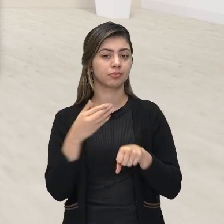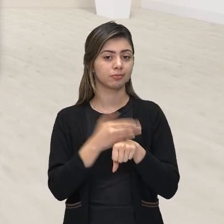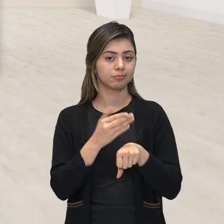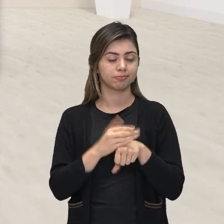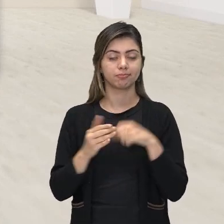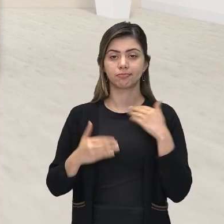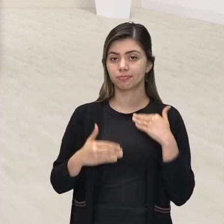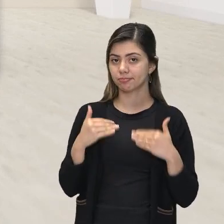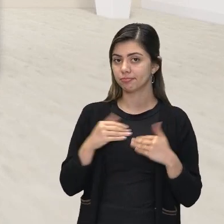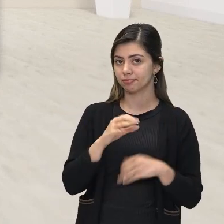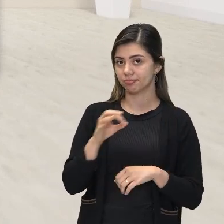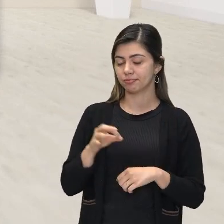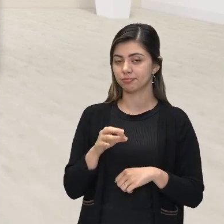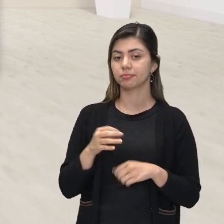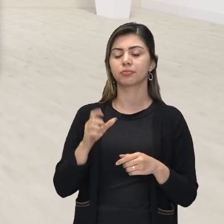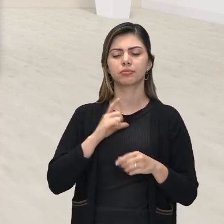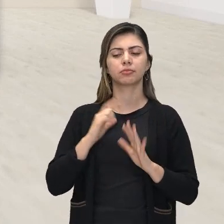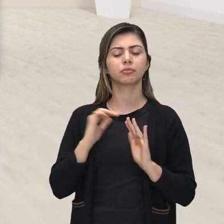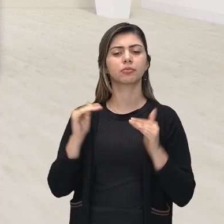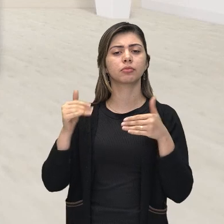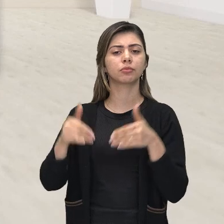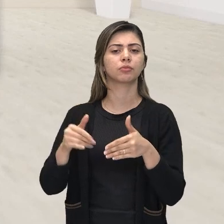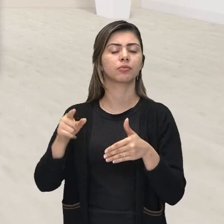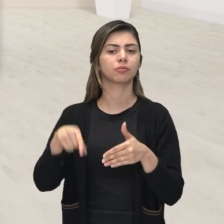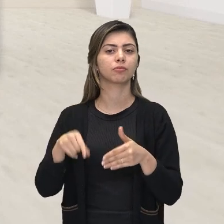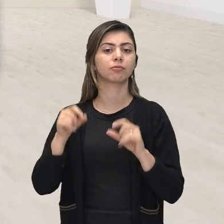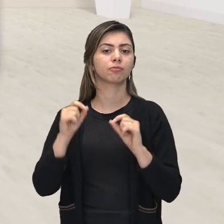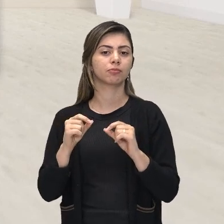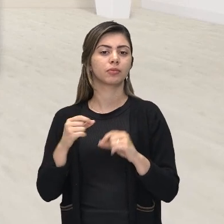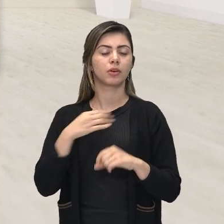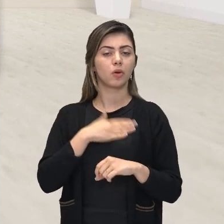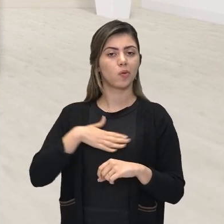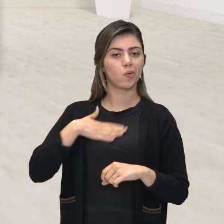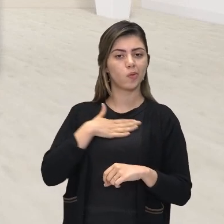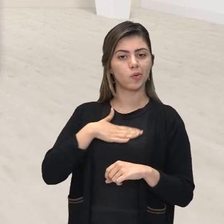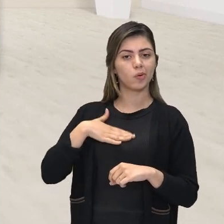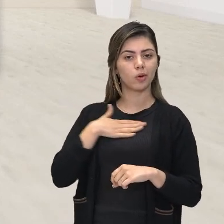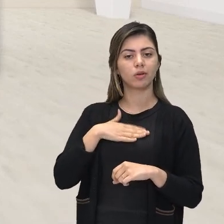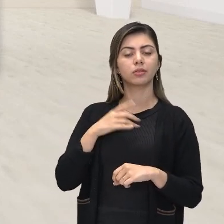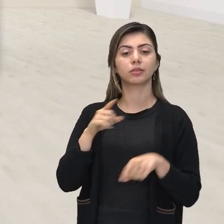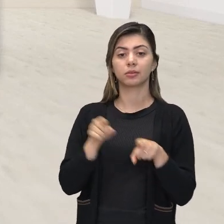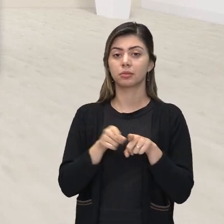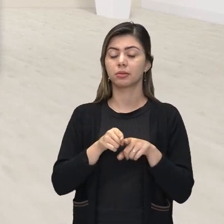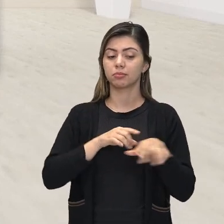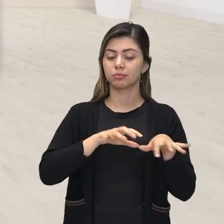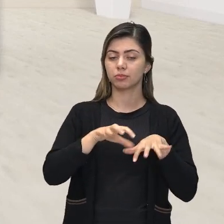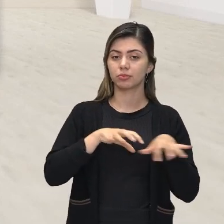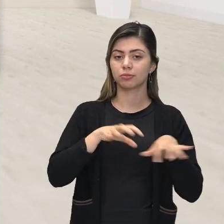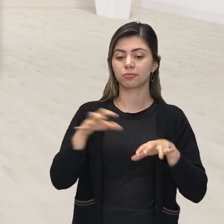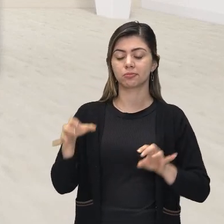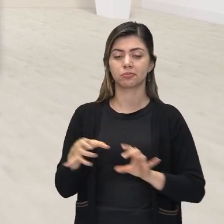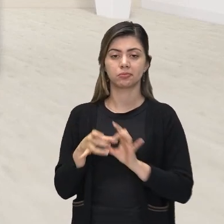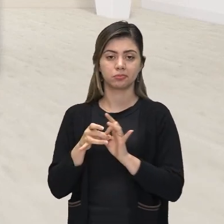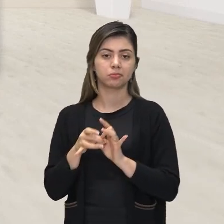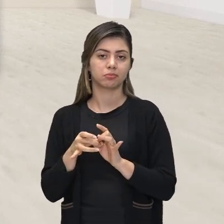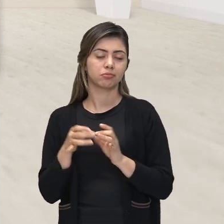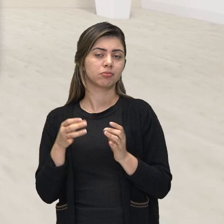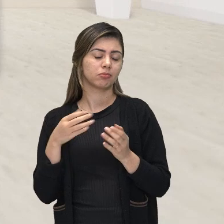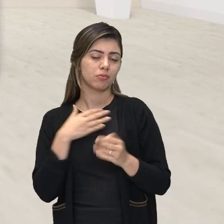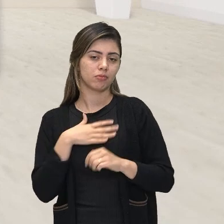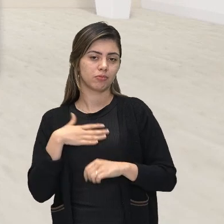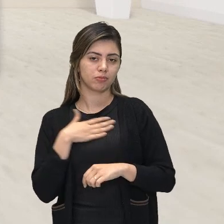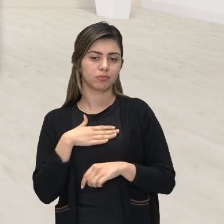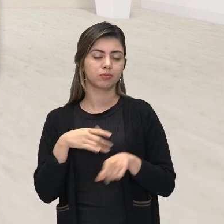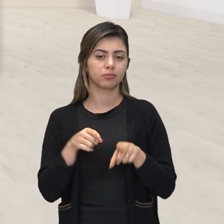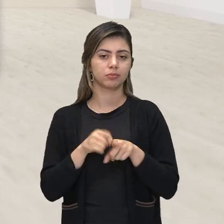corporais voltadas ali ao lazer, né? Práticas corporais de movimento vinculadas ao lazer, e também vimos